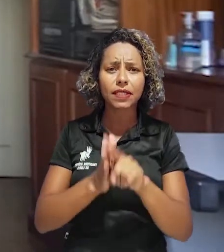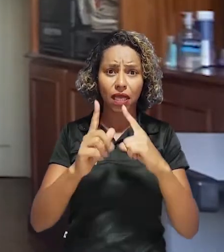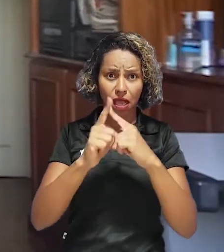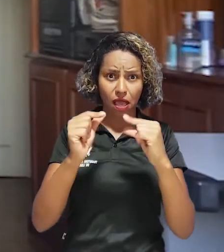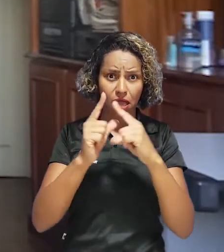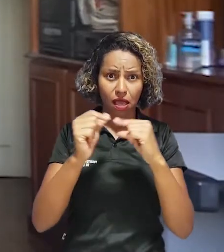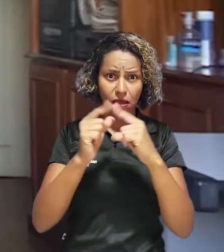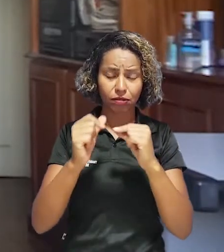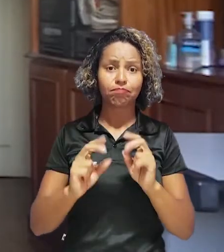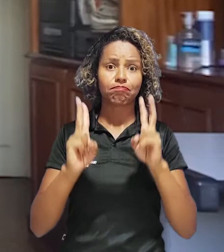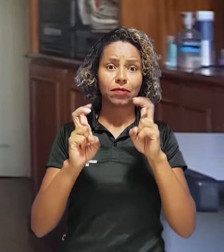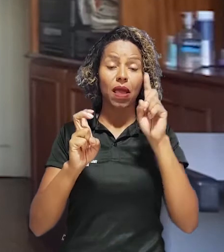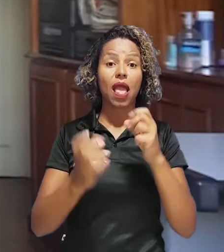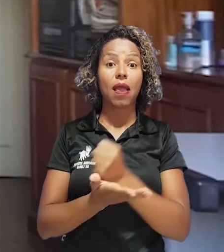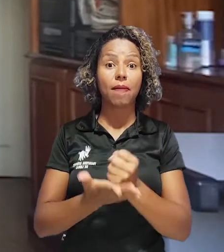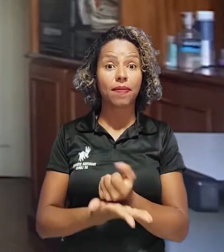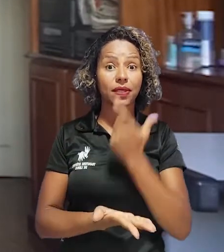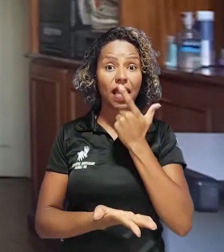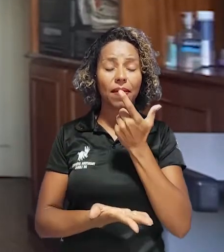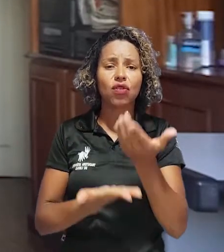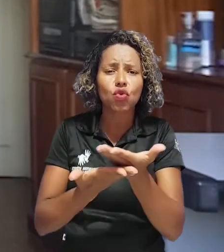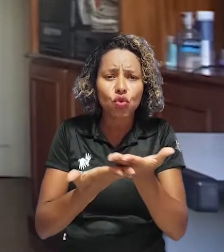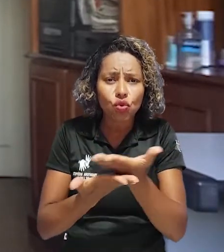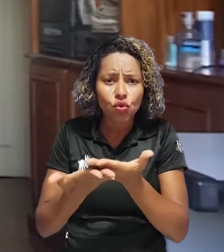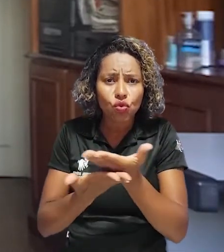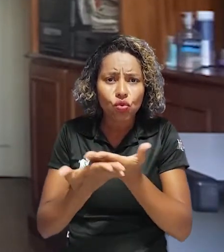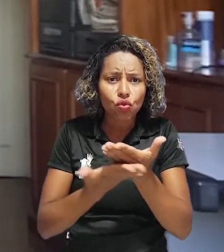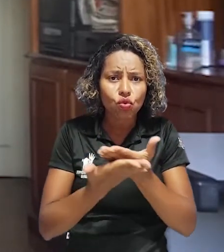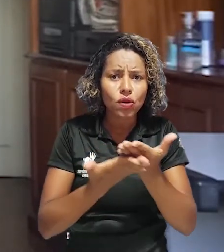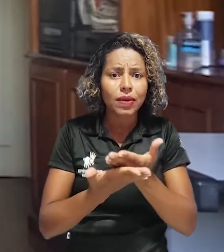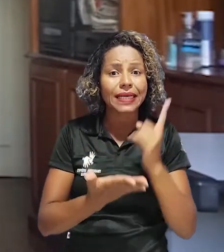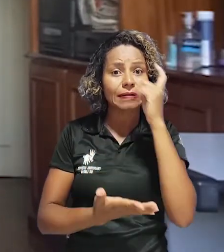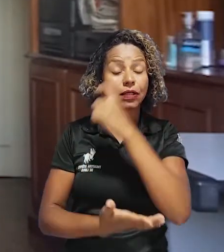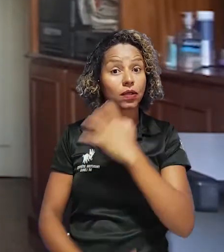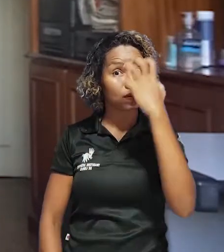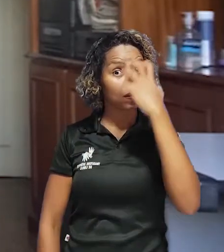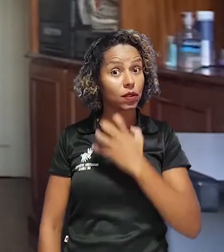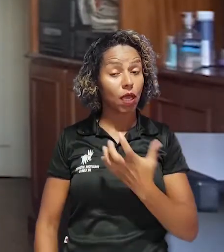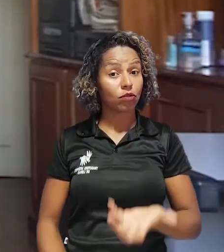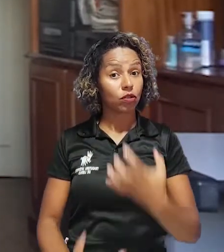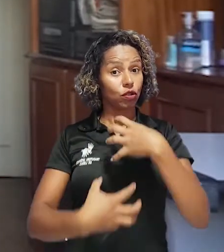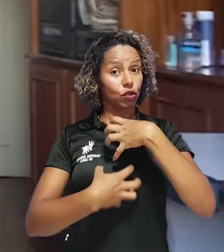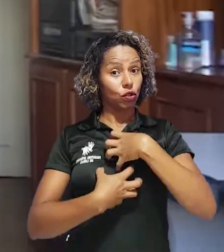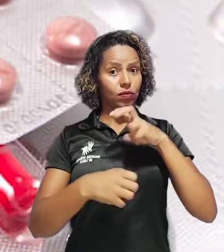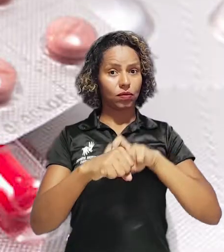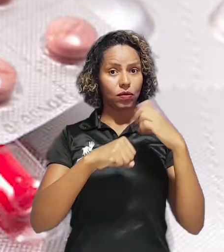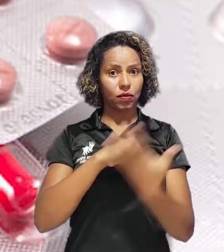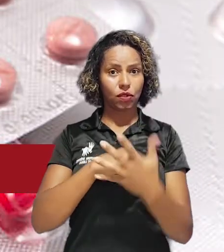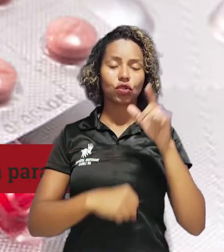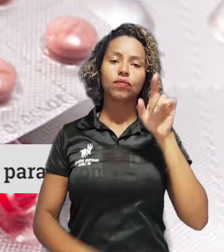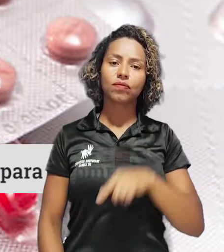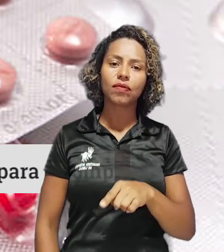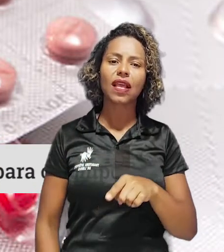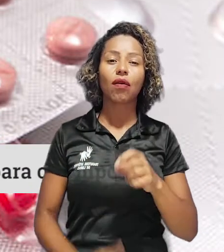feito por pesquisadores da UFJF o Nildo que trata as complicações da covid-19